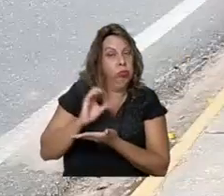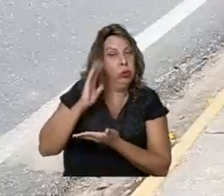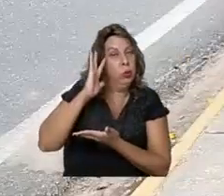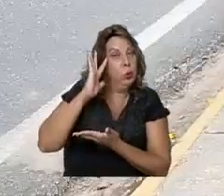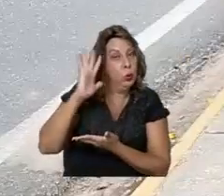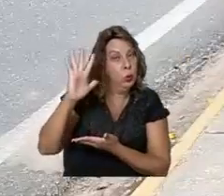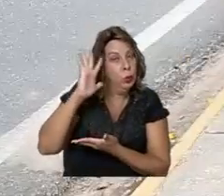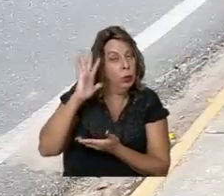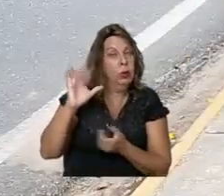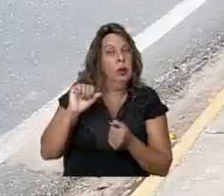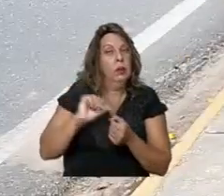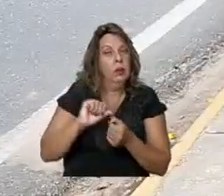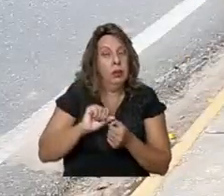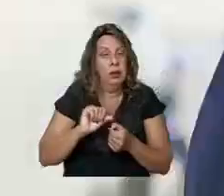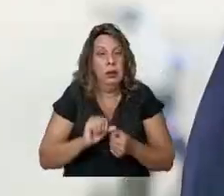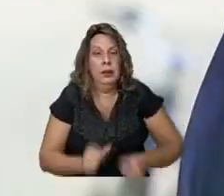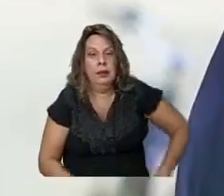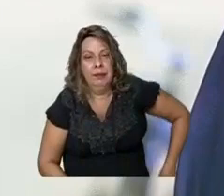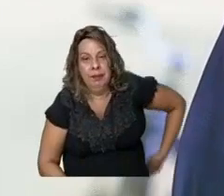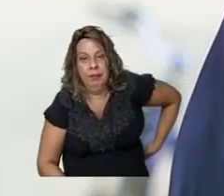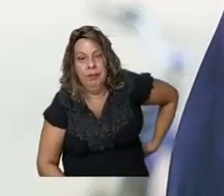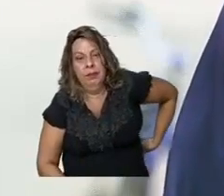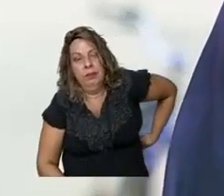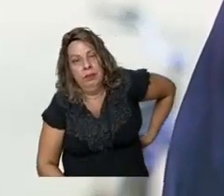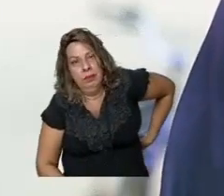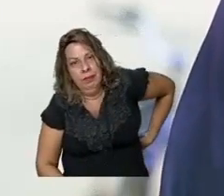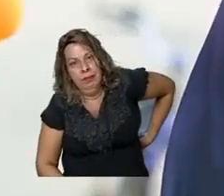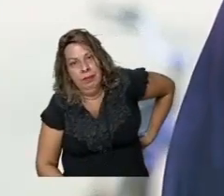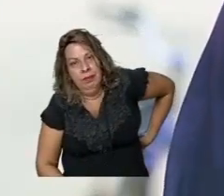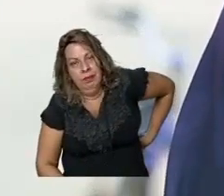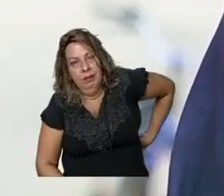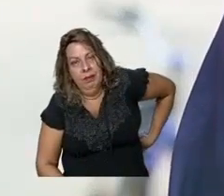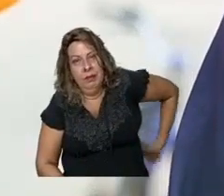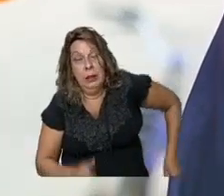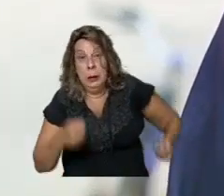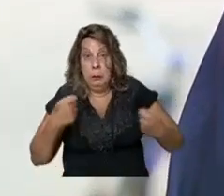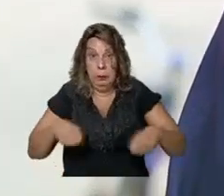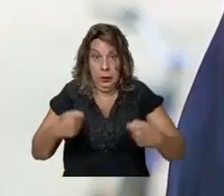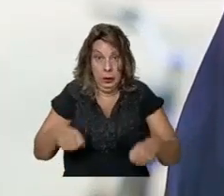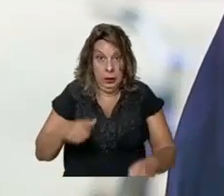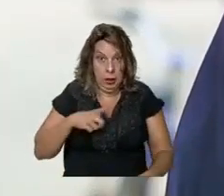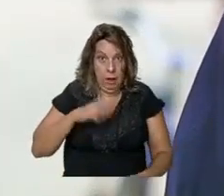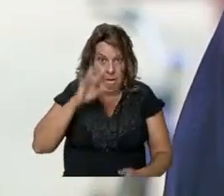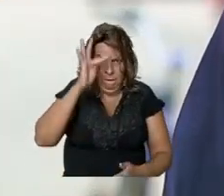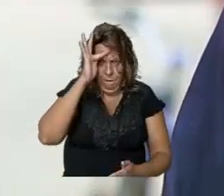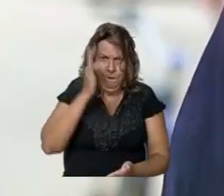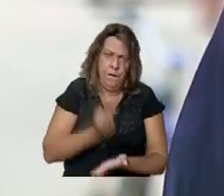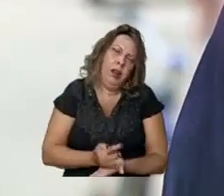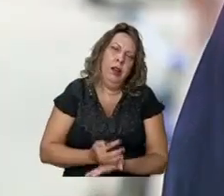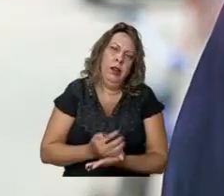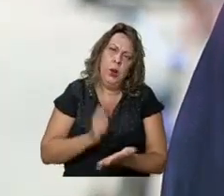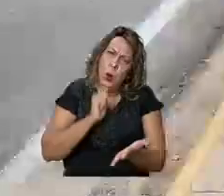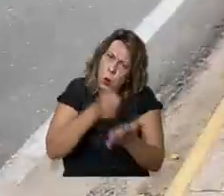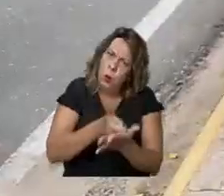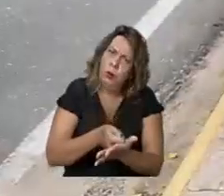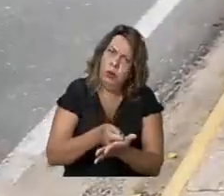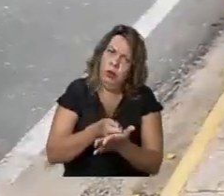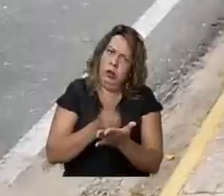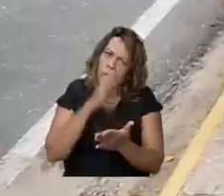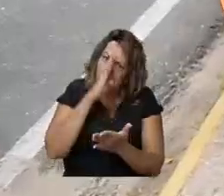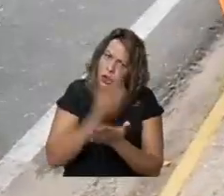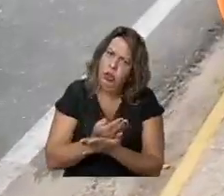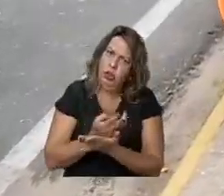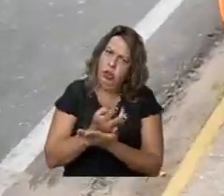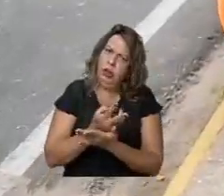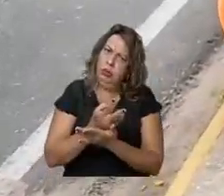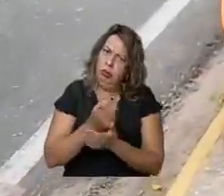para realizar e ele chegou na boa hora. Quem precisa e tem fé, compre Caju Cap que dá certo, o sonho se realiza. O